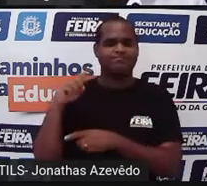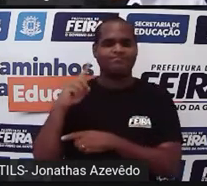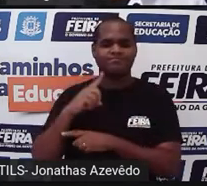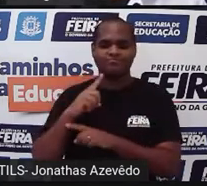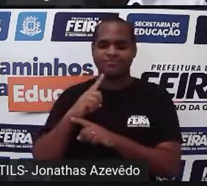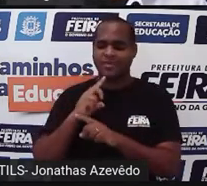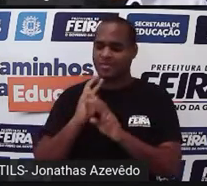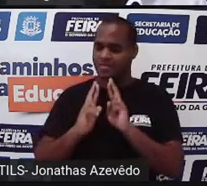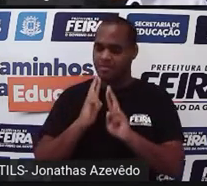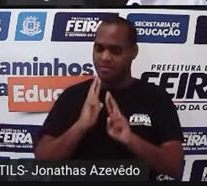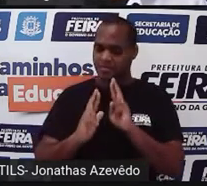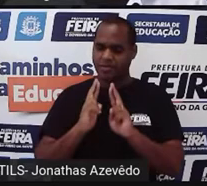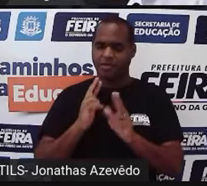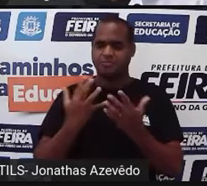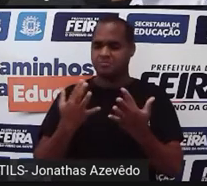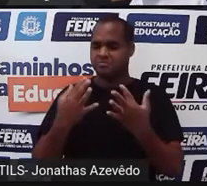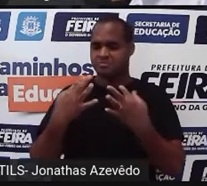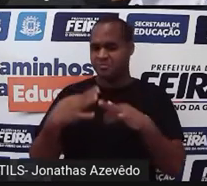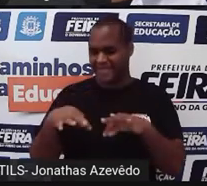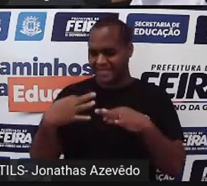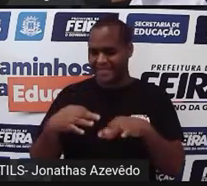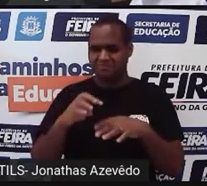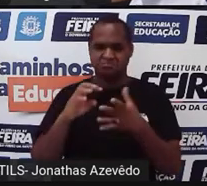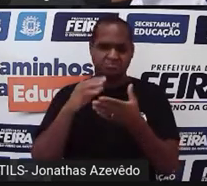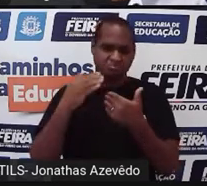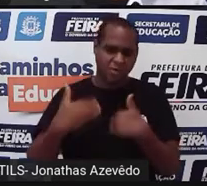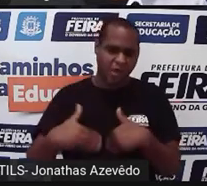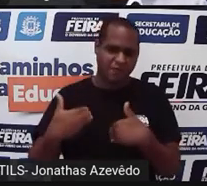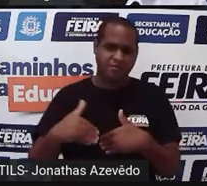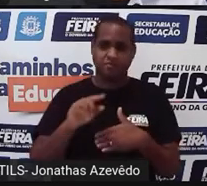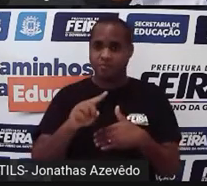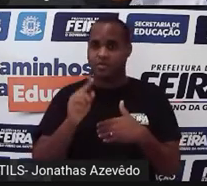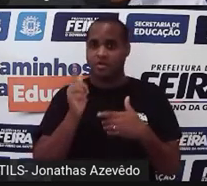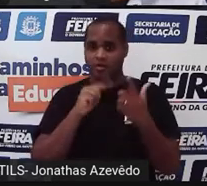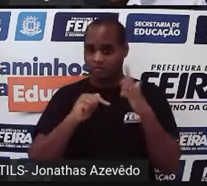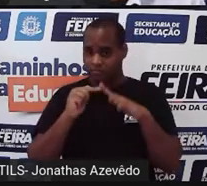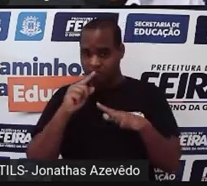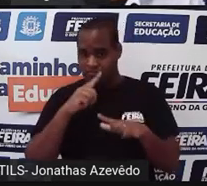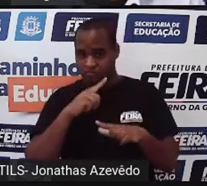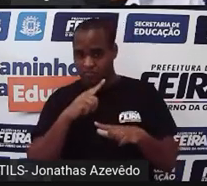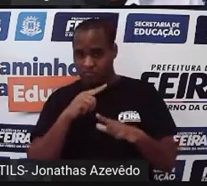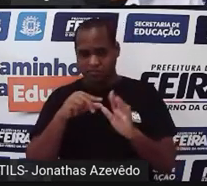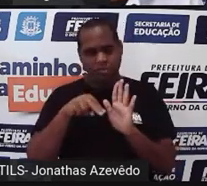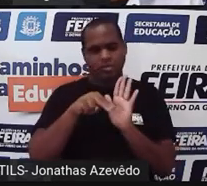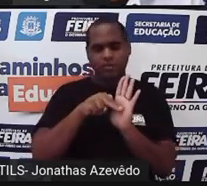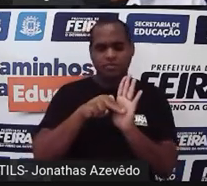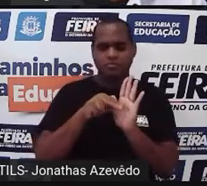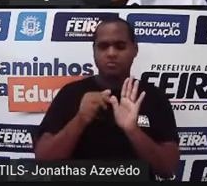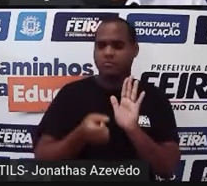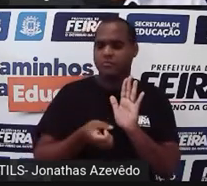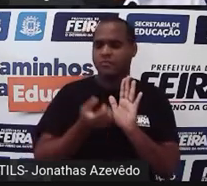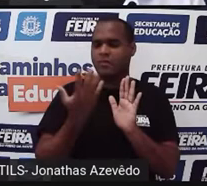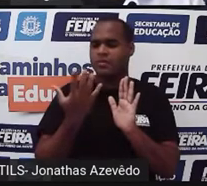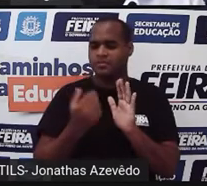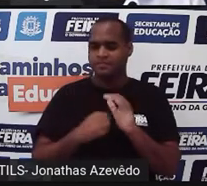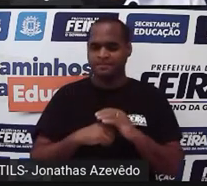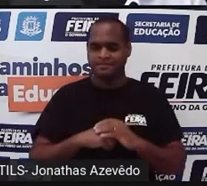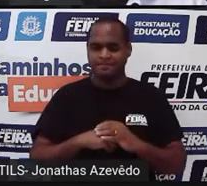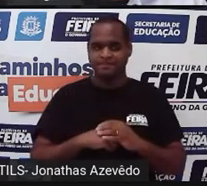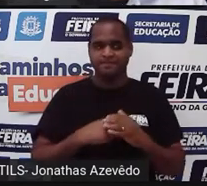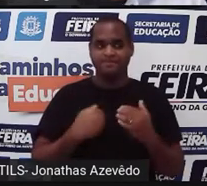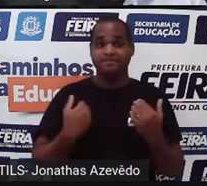na atividade mais recente que você fez? Você sabe que nota foi essa? E